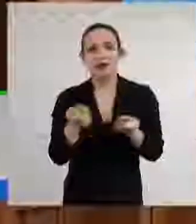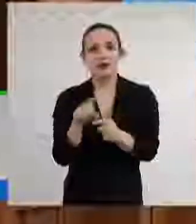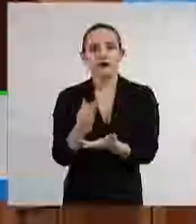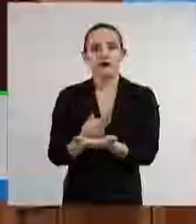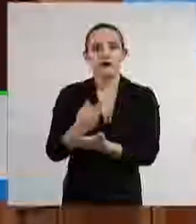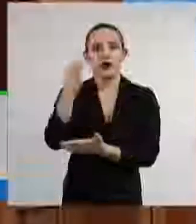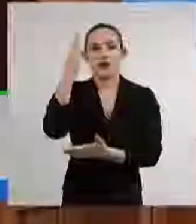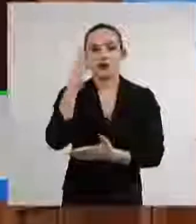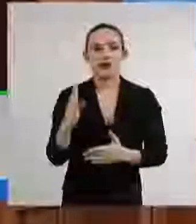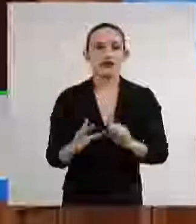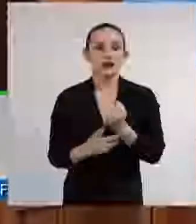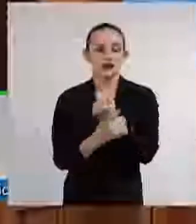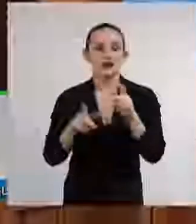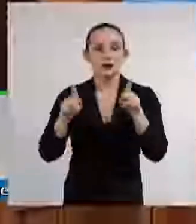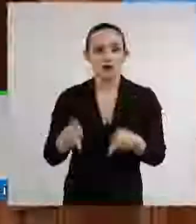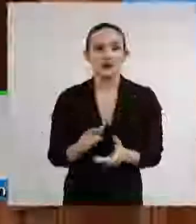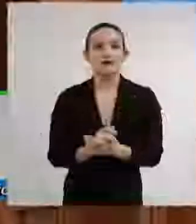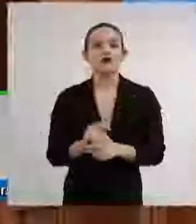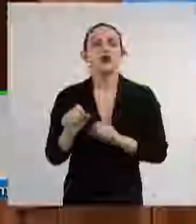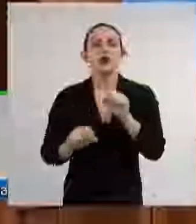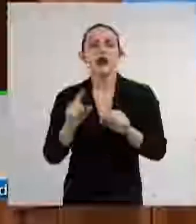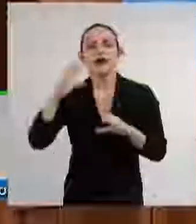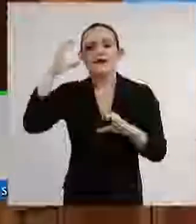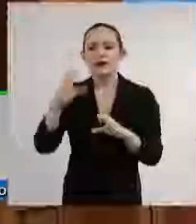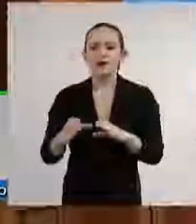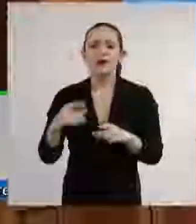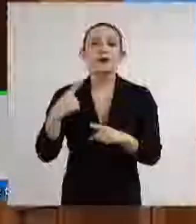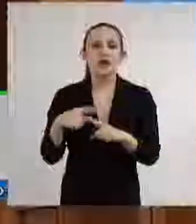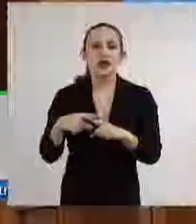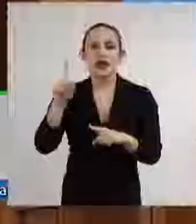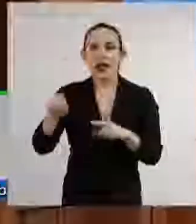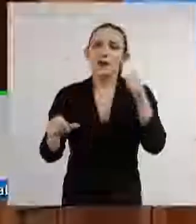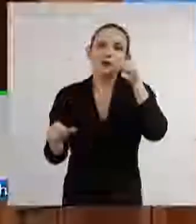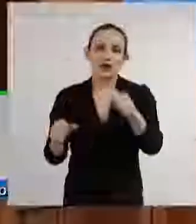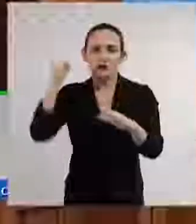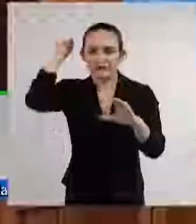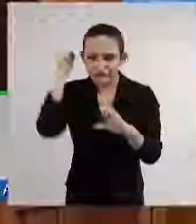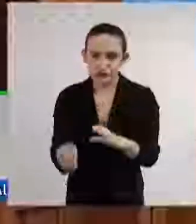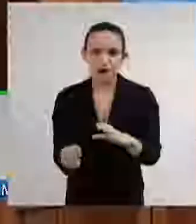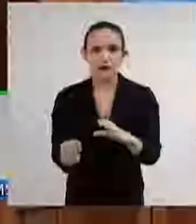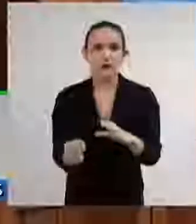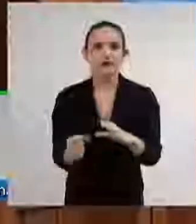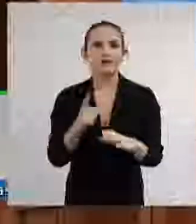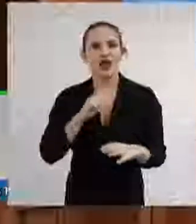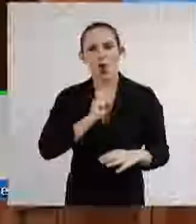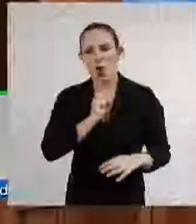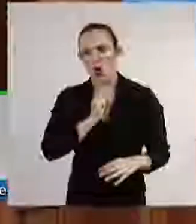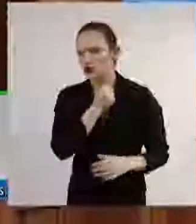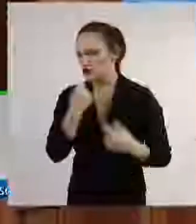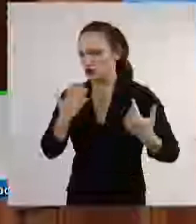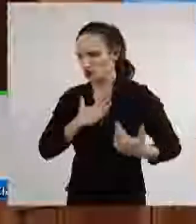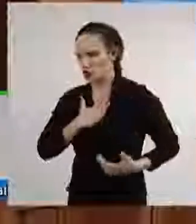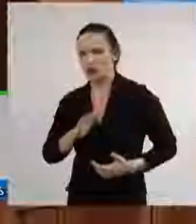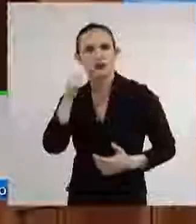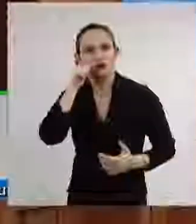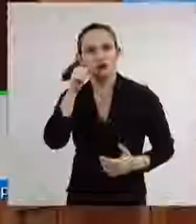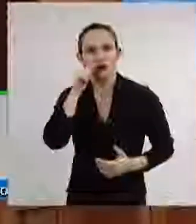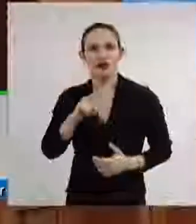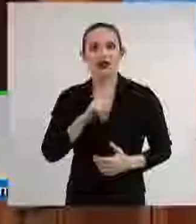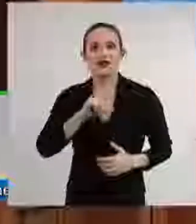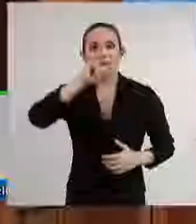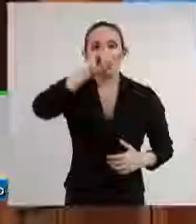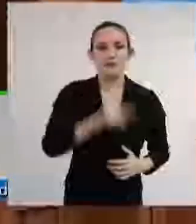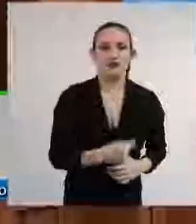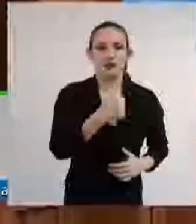Pública. Feminicídio, agravante de assassinatos causados por ódio contra a mulher, teve